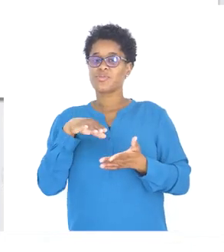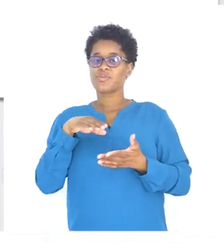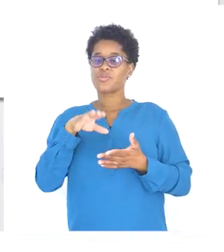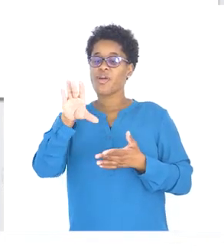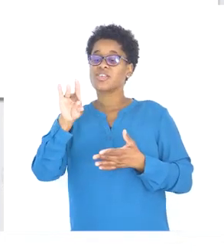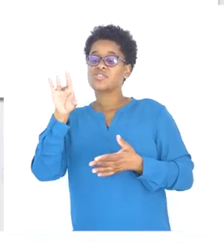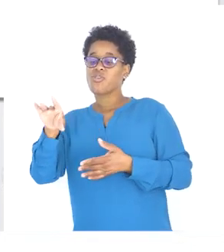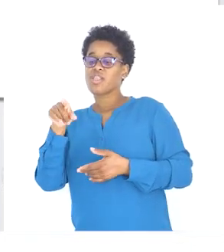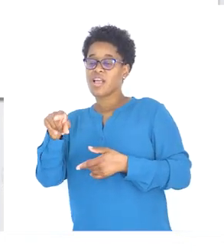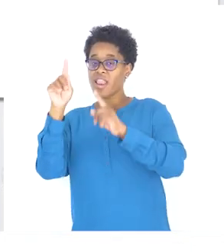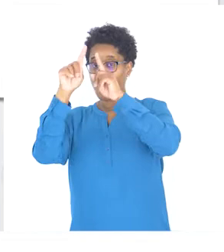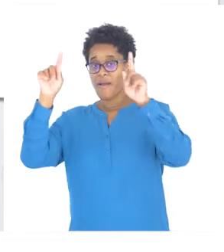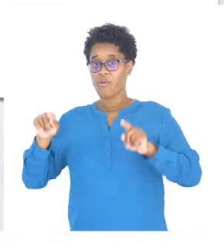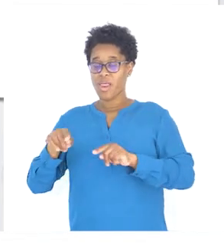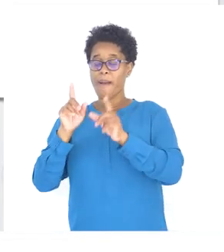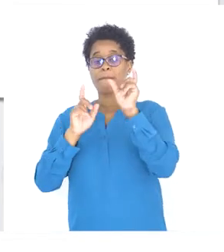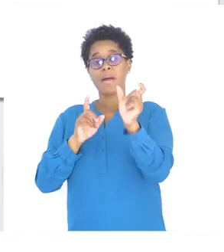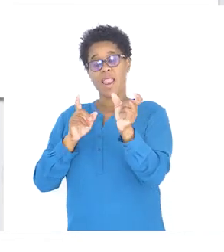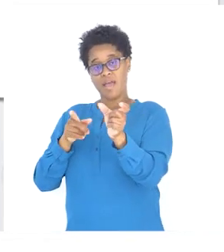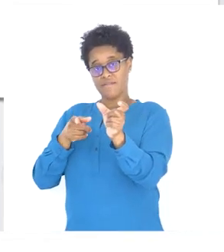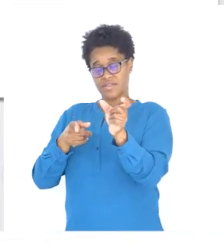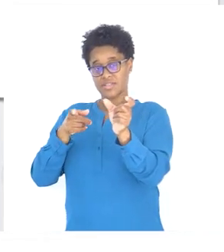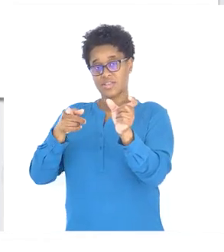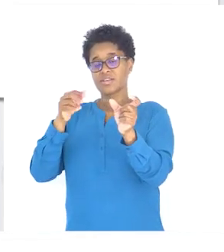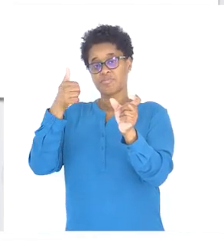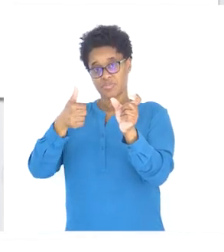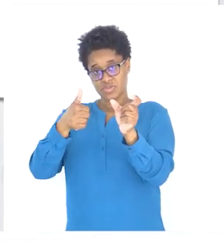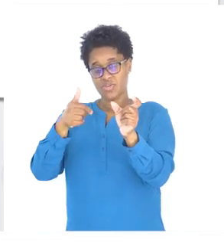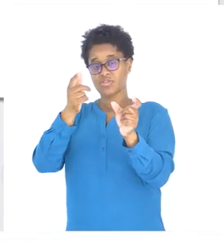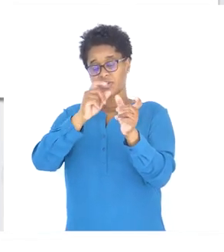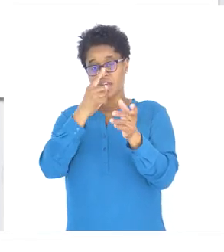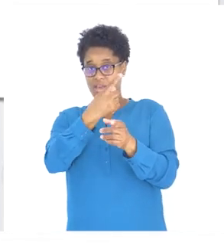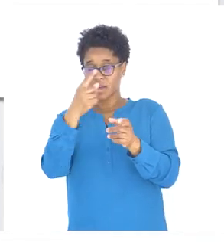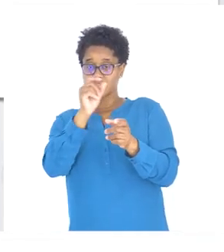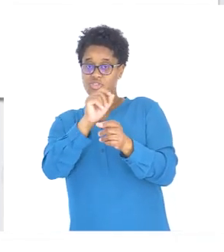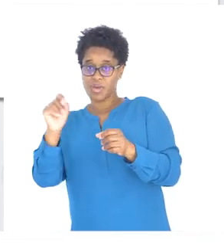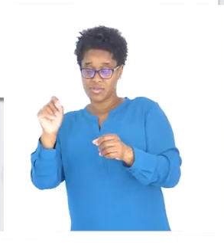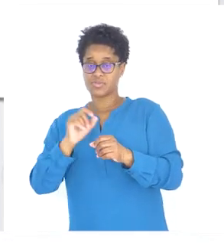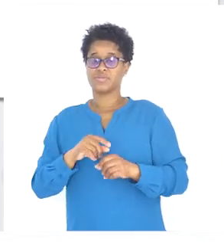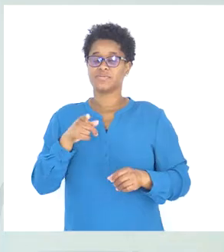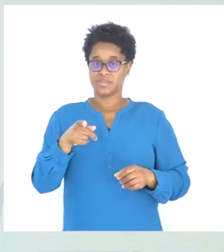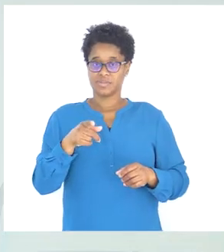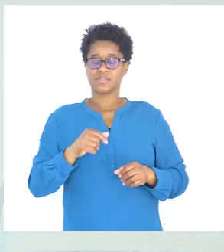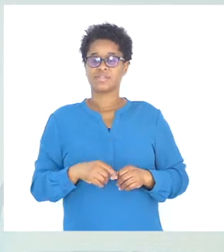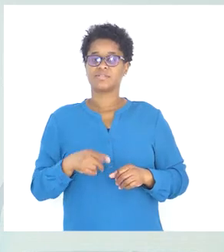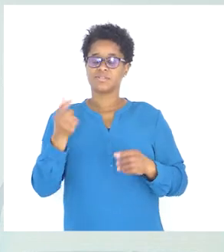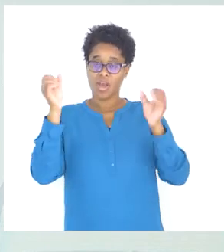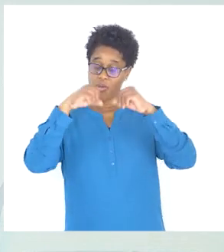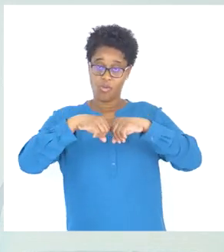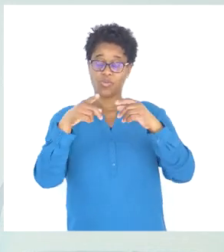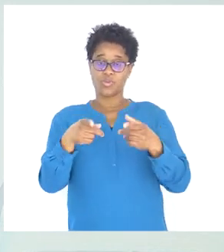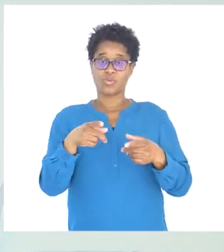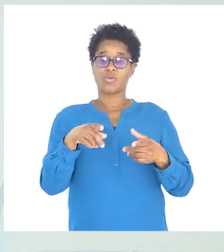só escolher palavras que adequam a cada espaço. Temos ali